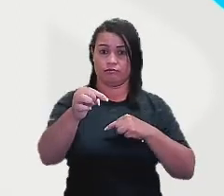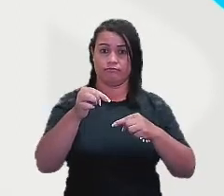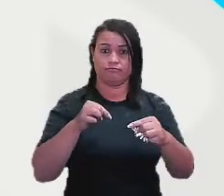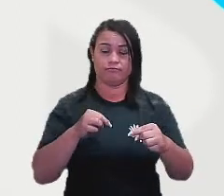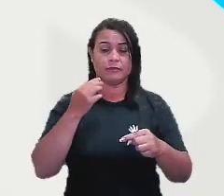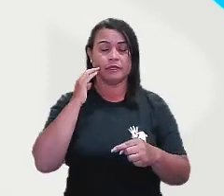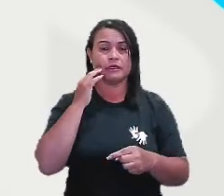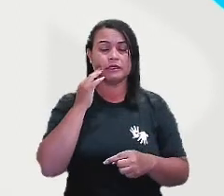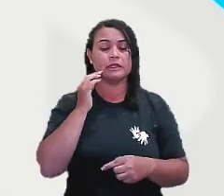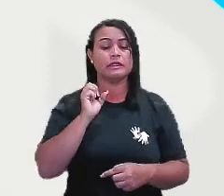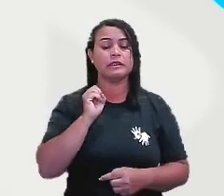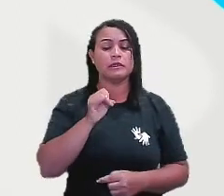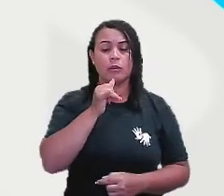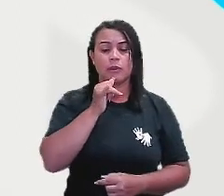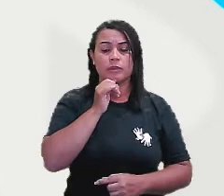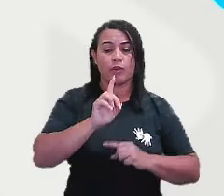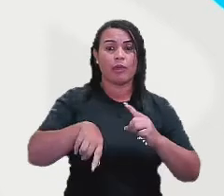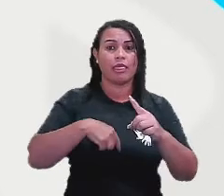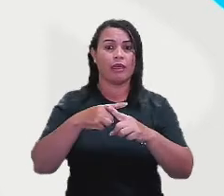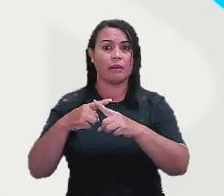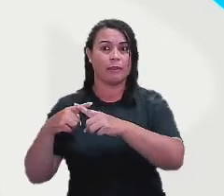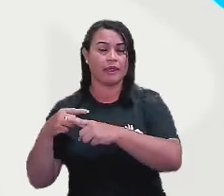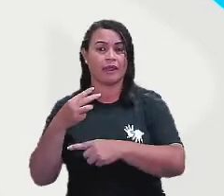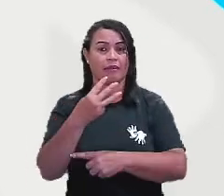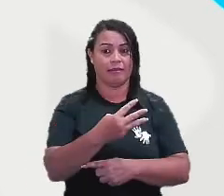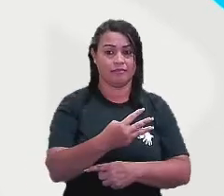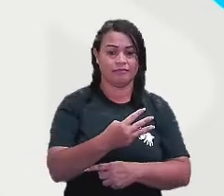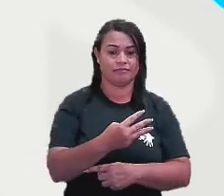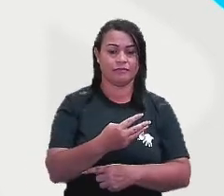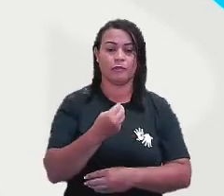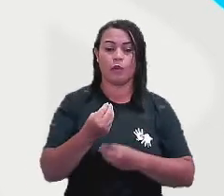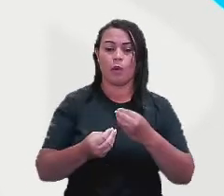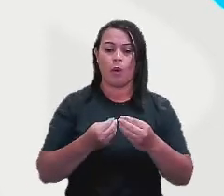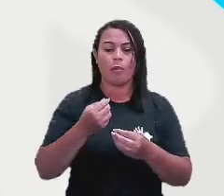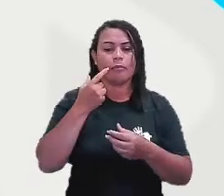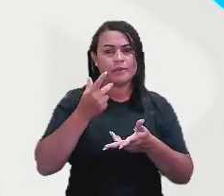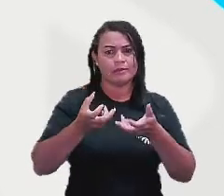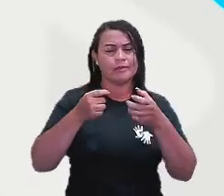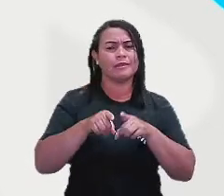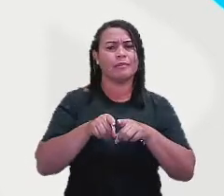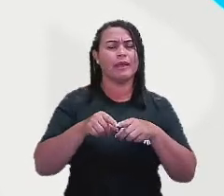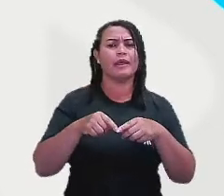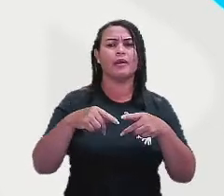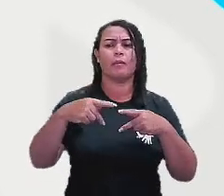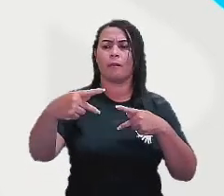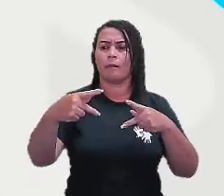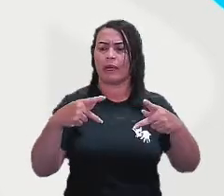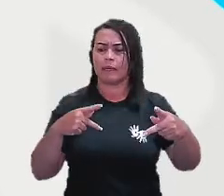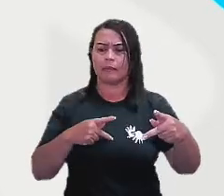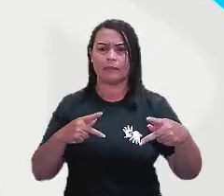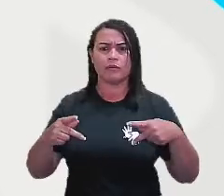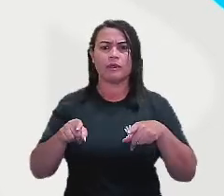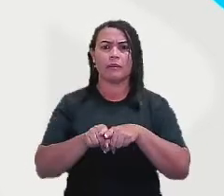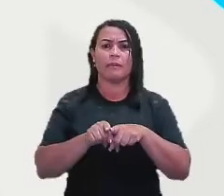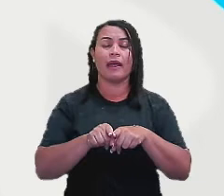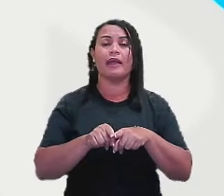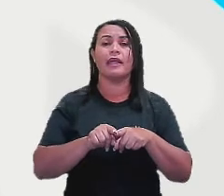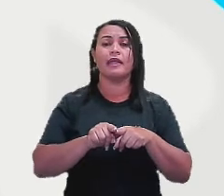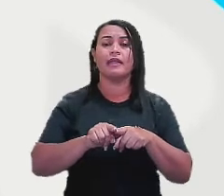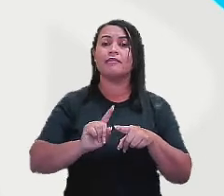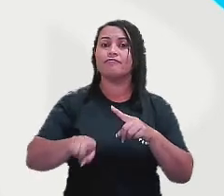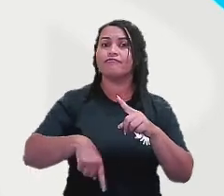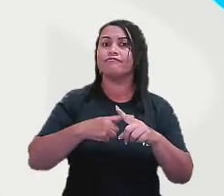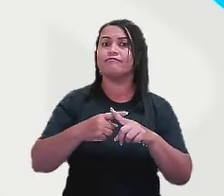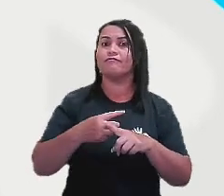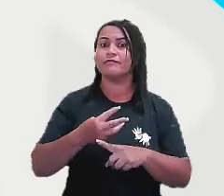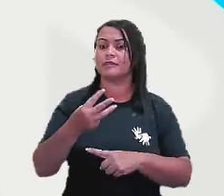lados, percebi que o perímetro também triplicou. Então, eu posso concluir que a área desse